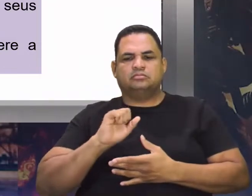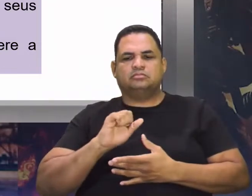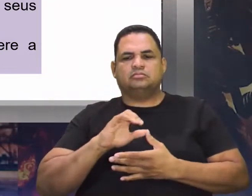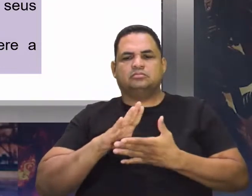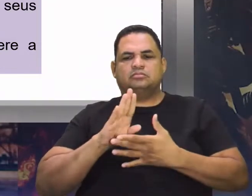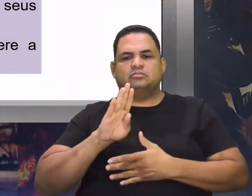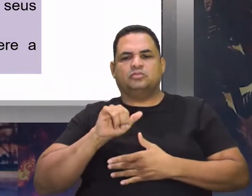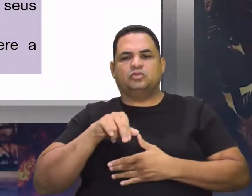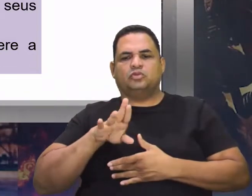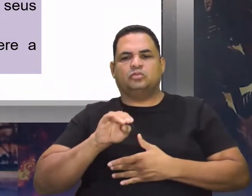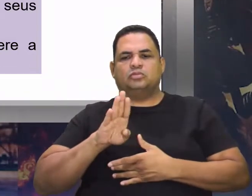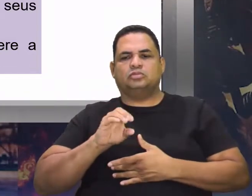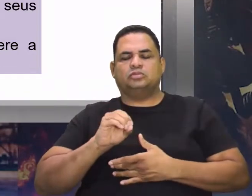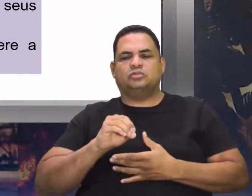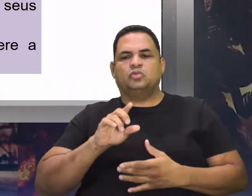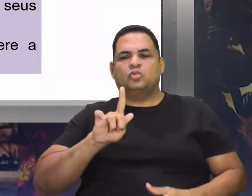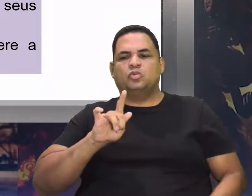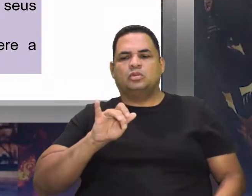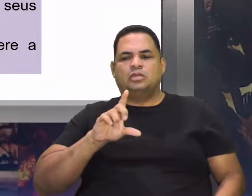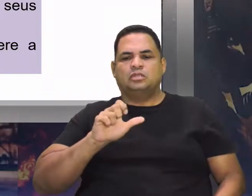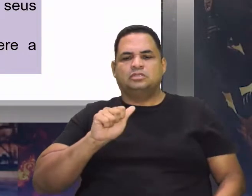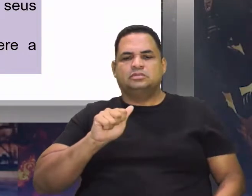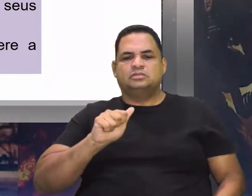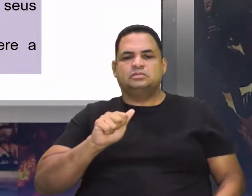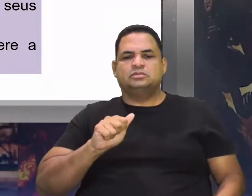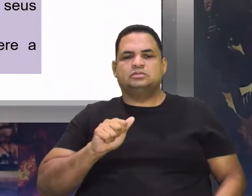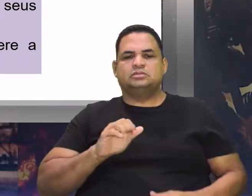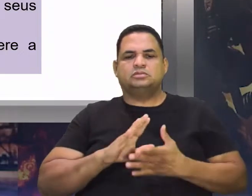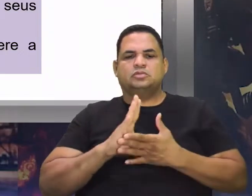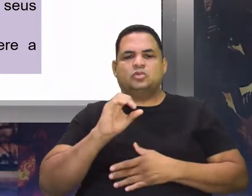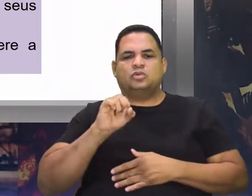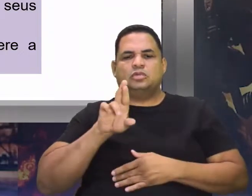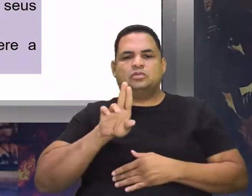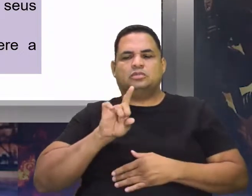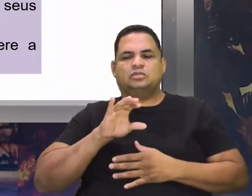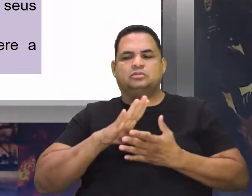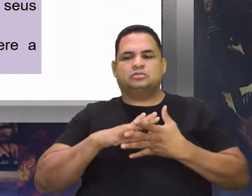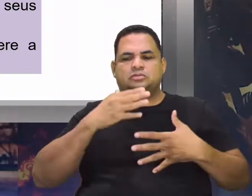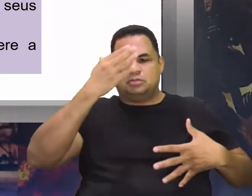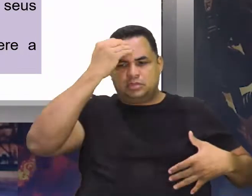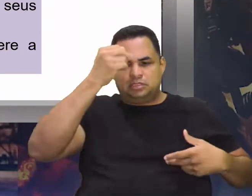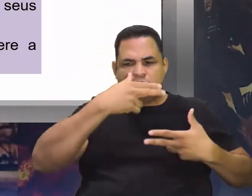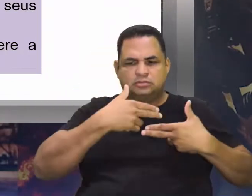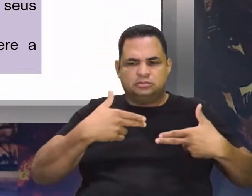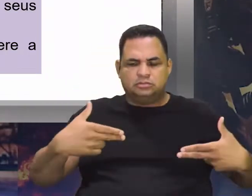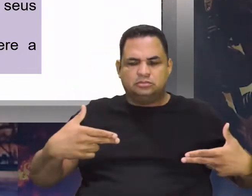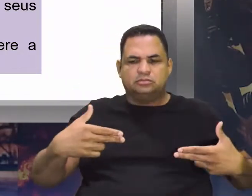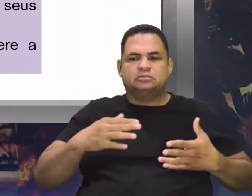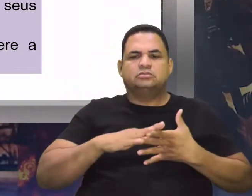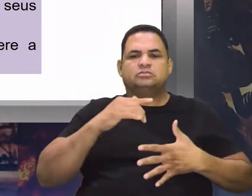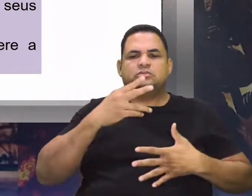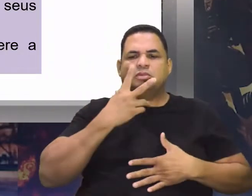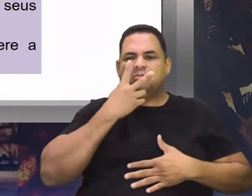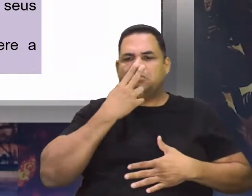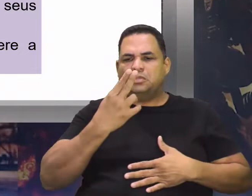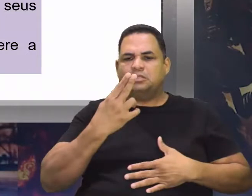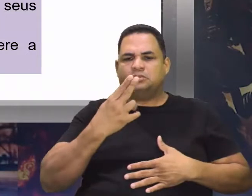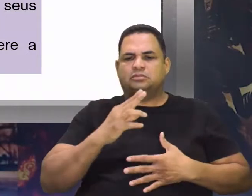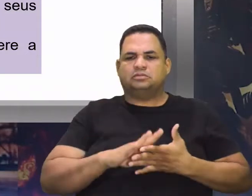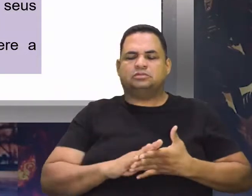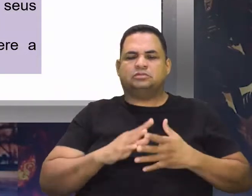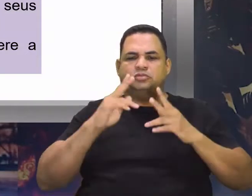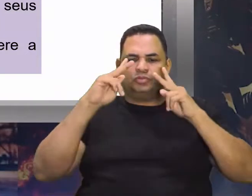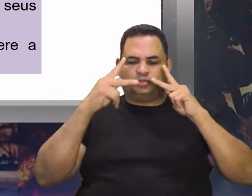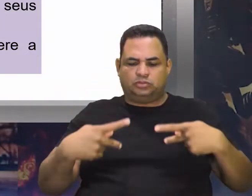chimpanzés, bonobos, gorilas e orangotangos. São espécies muito parecidas com o ser